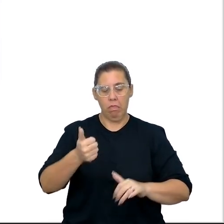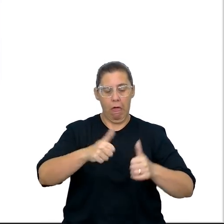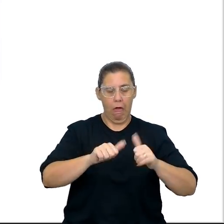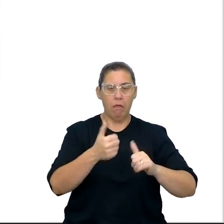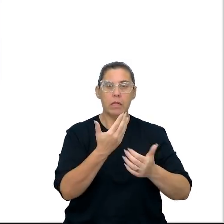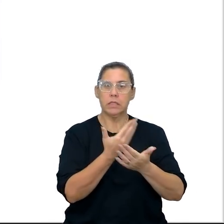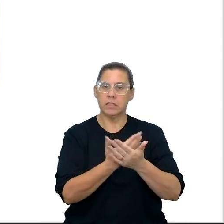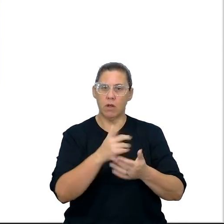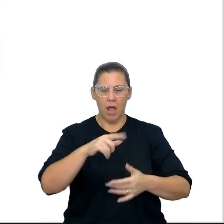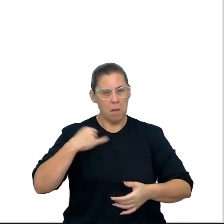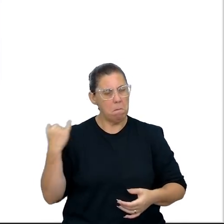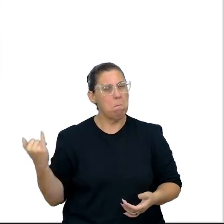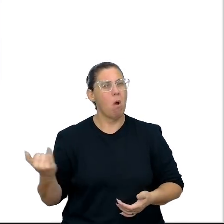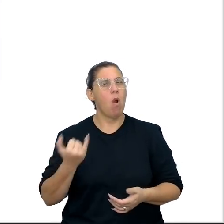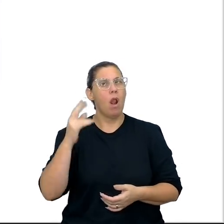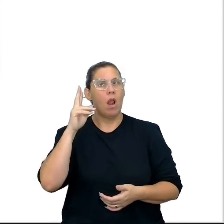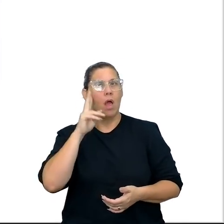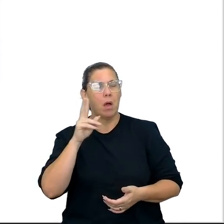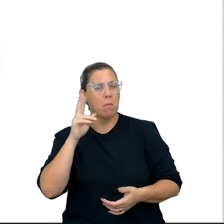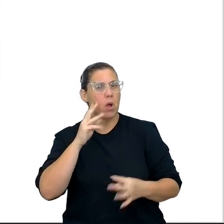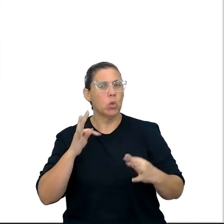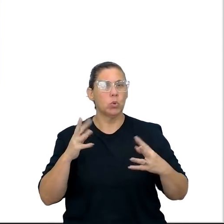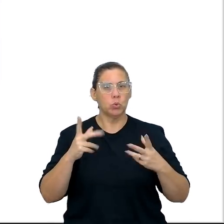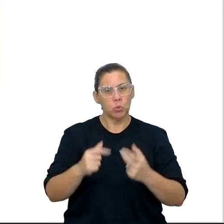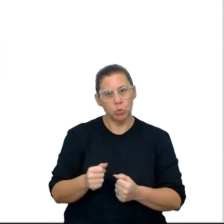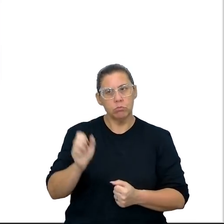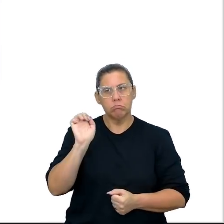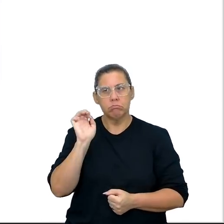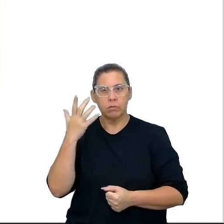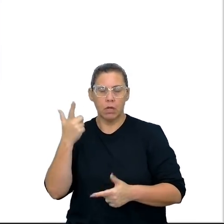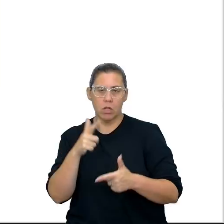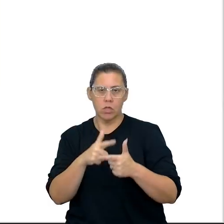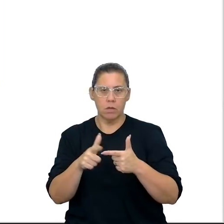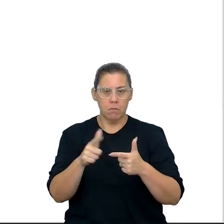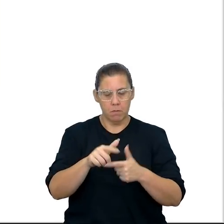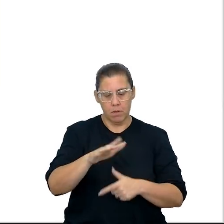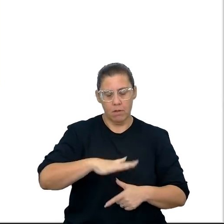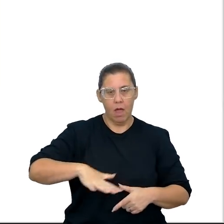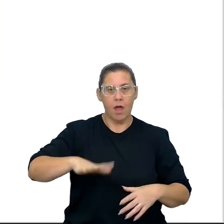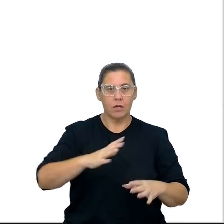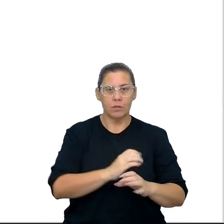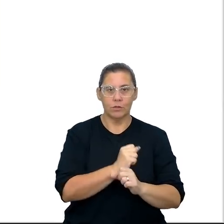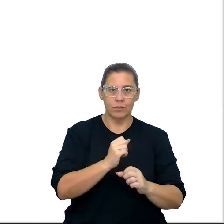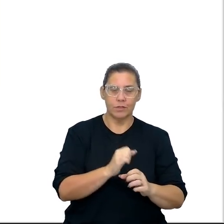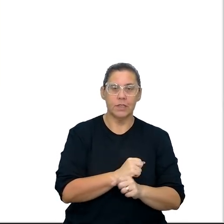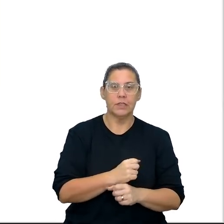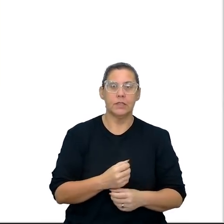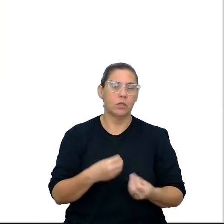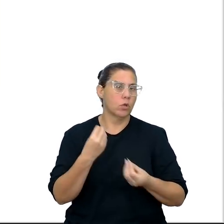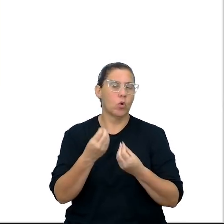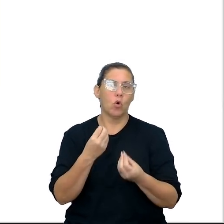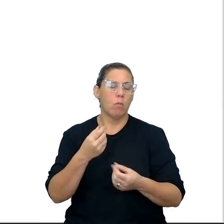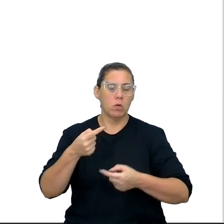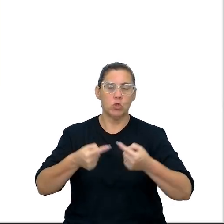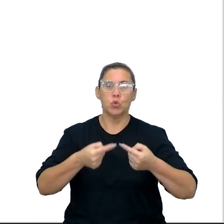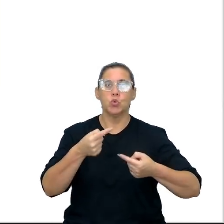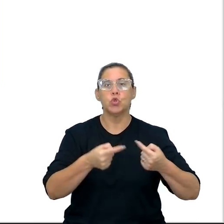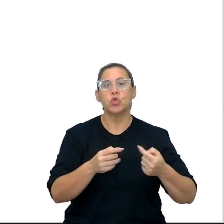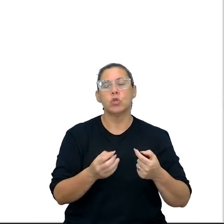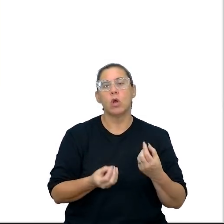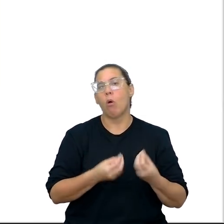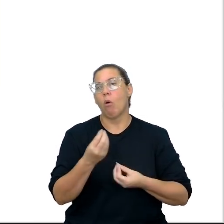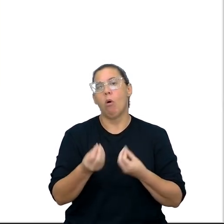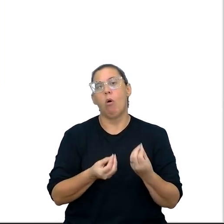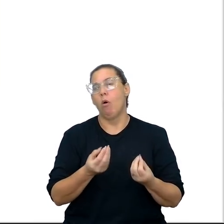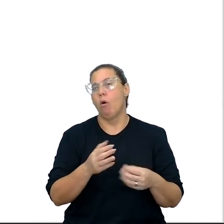seria importante retomar aqueles que tratam da resolução de problemas do campo aditivo. E como que a gente discutir, como nós discutimos,